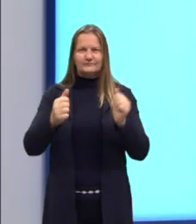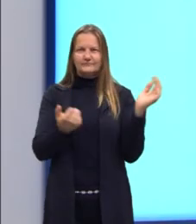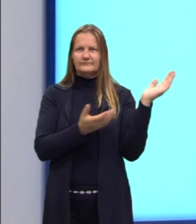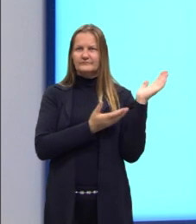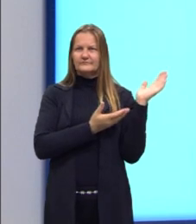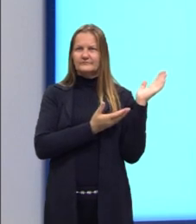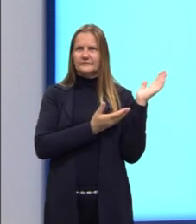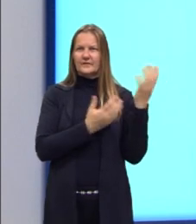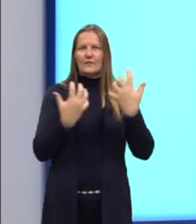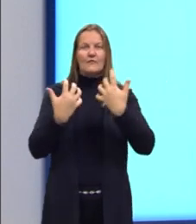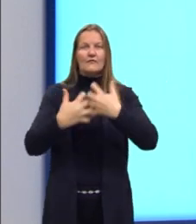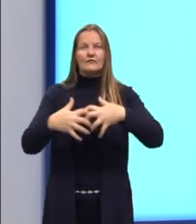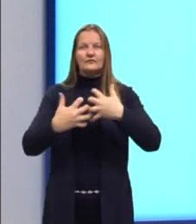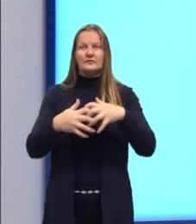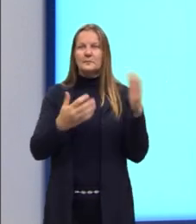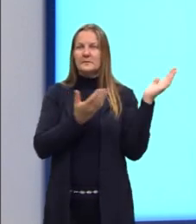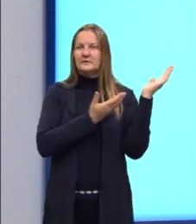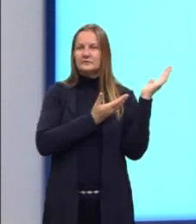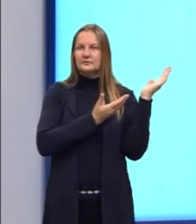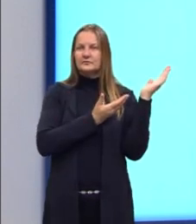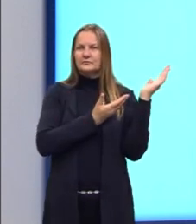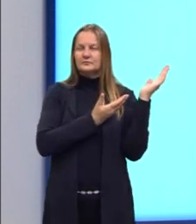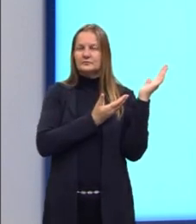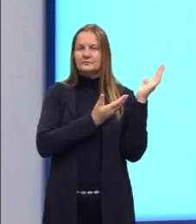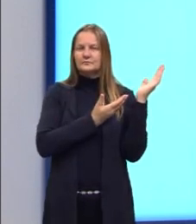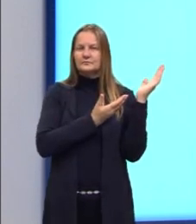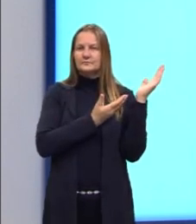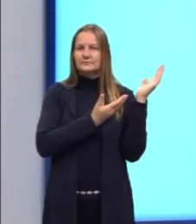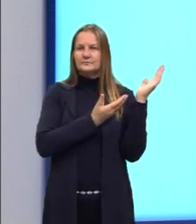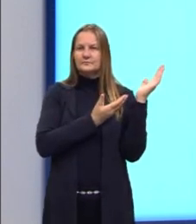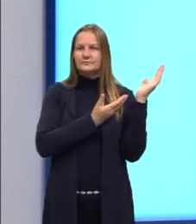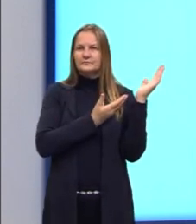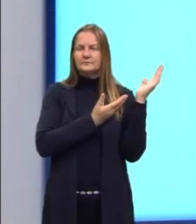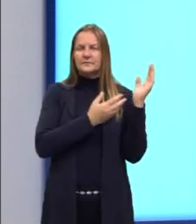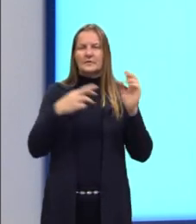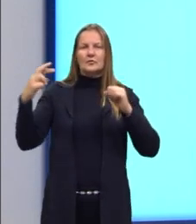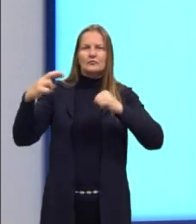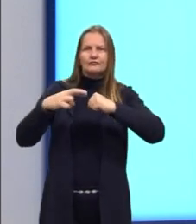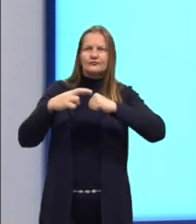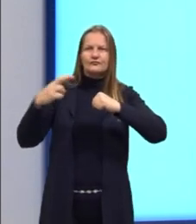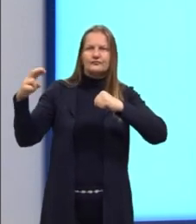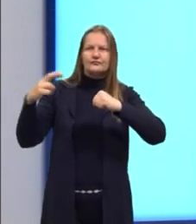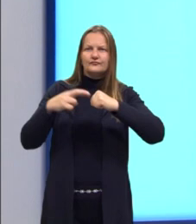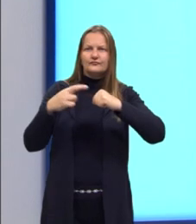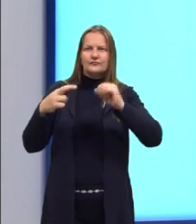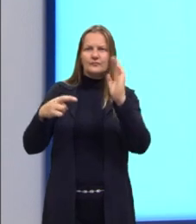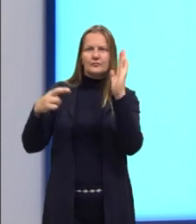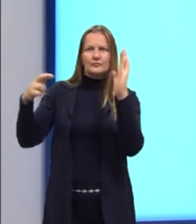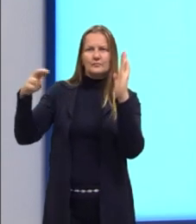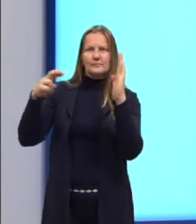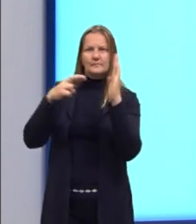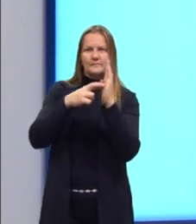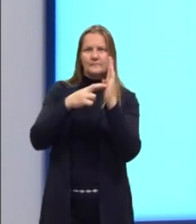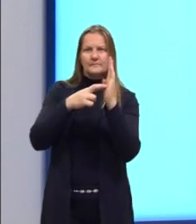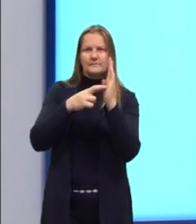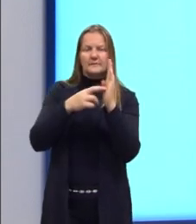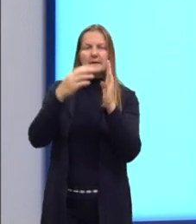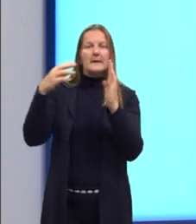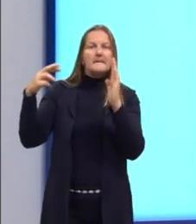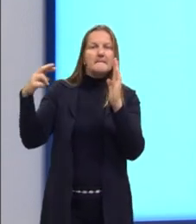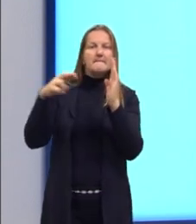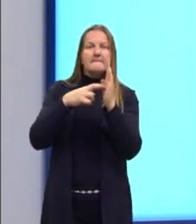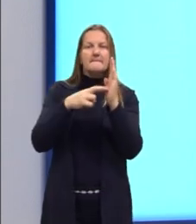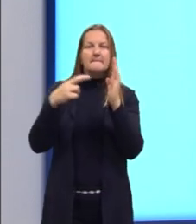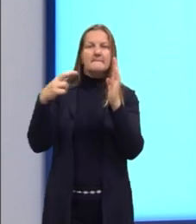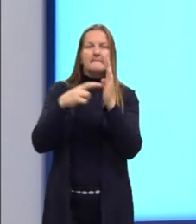como que funciona tá a intensidade dessas radiações a radiação Alfa elas se